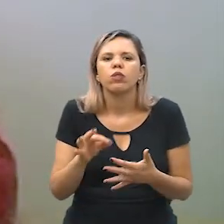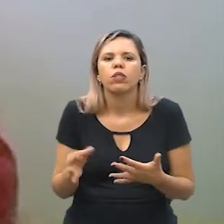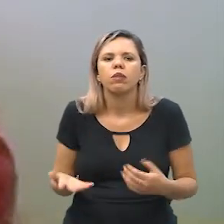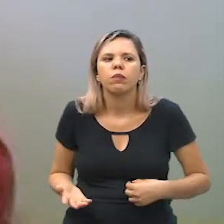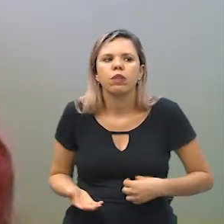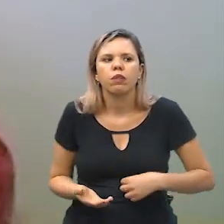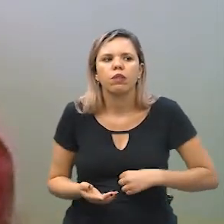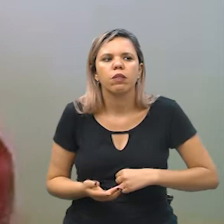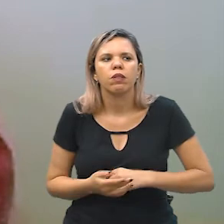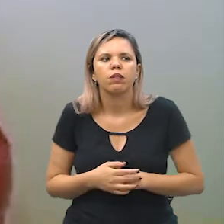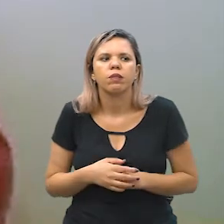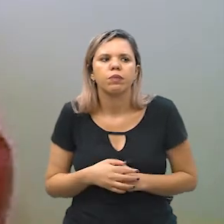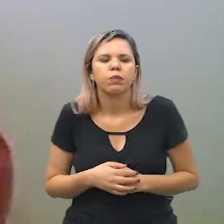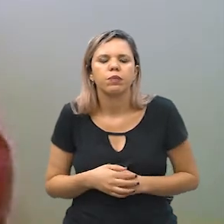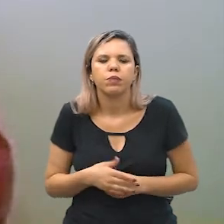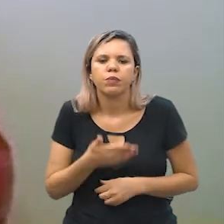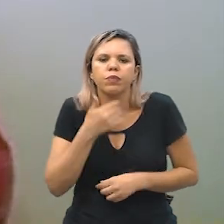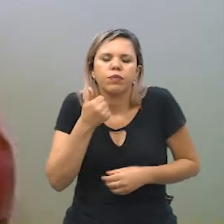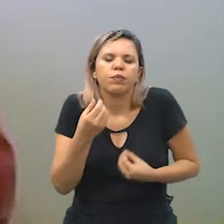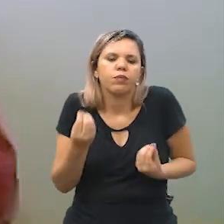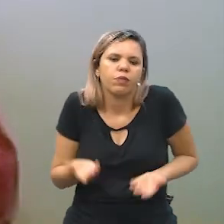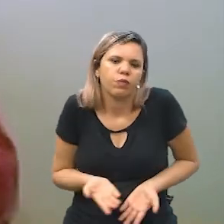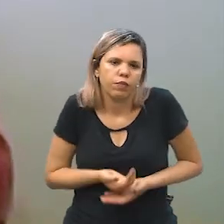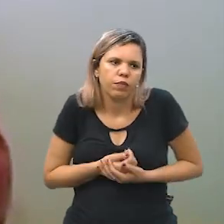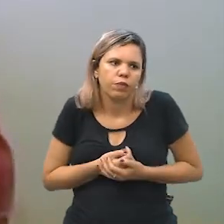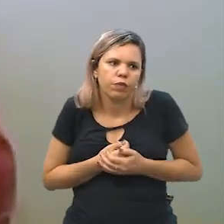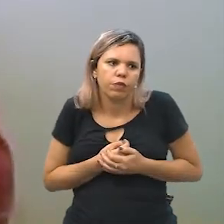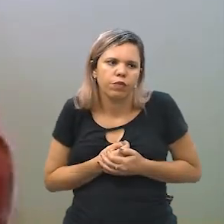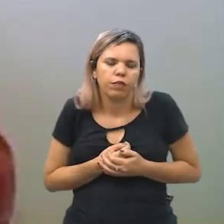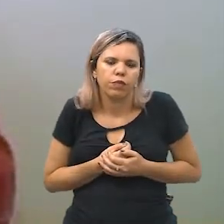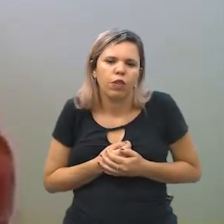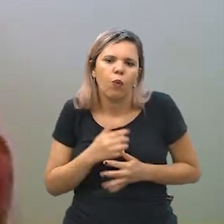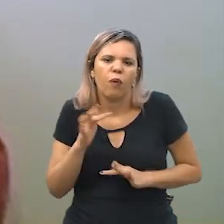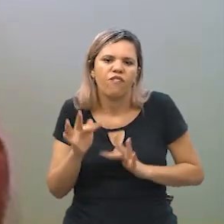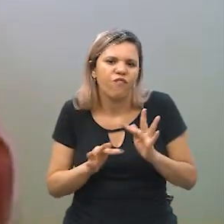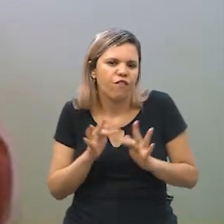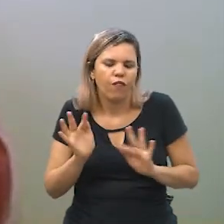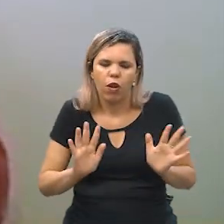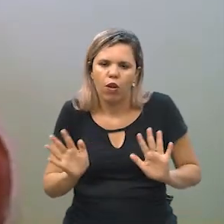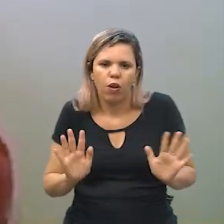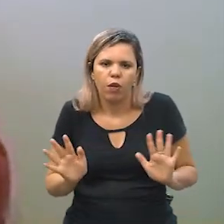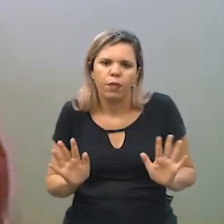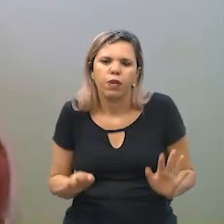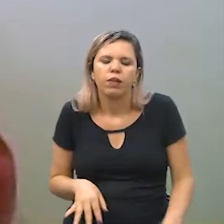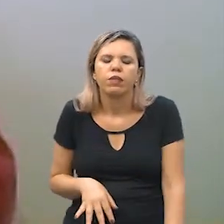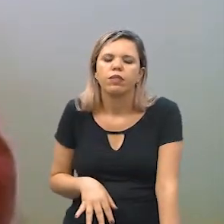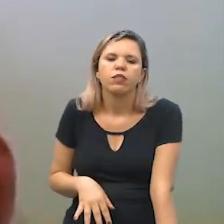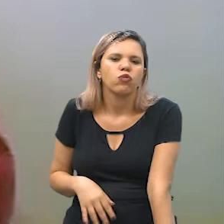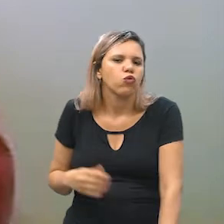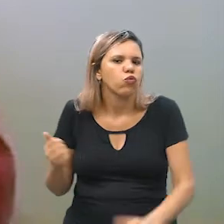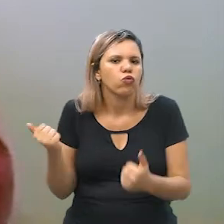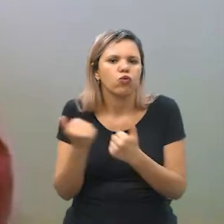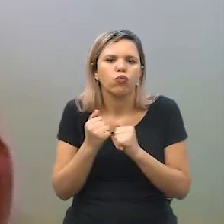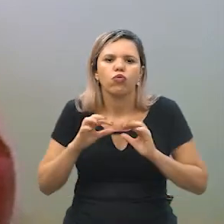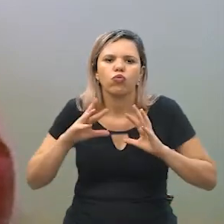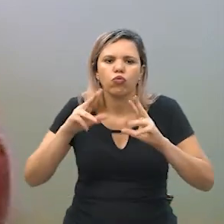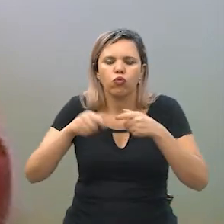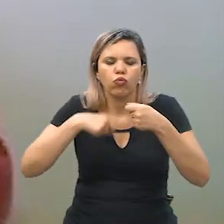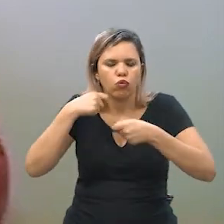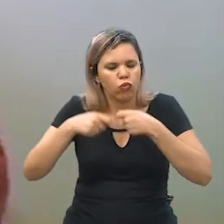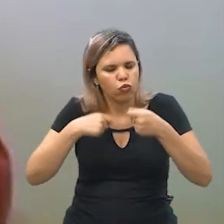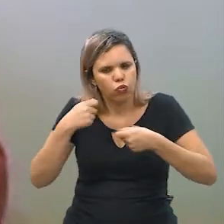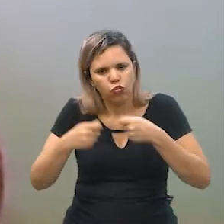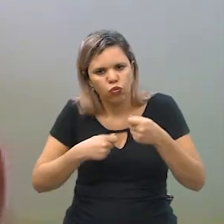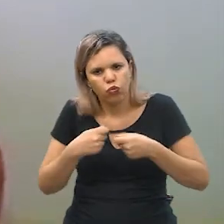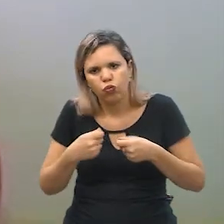tá? E por melhor que seja uma fórmula, ela nunca substitui todos os elementos que